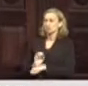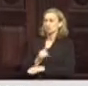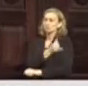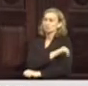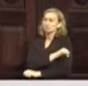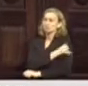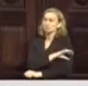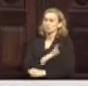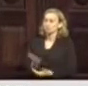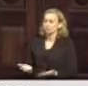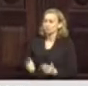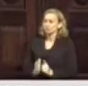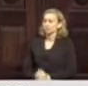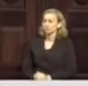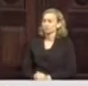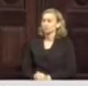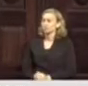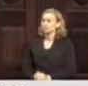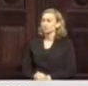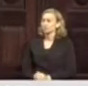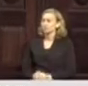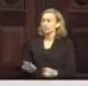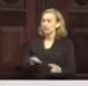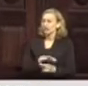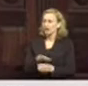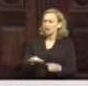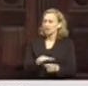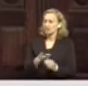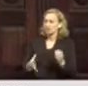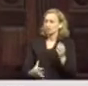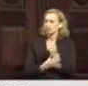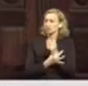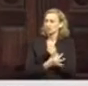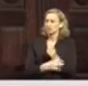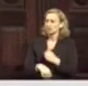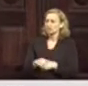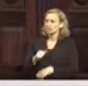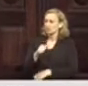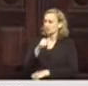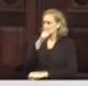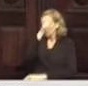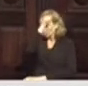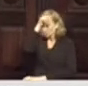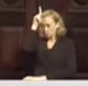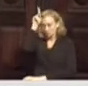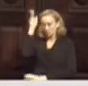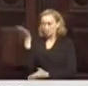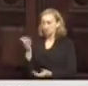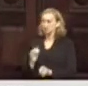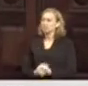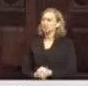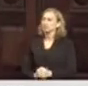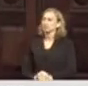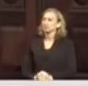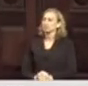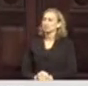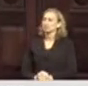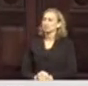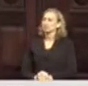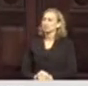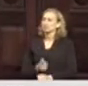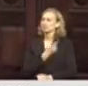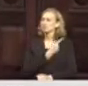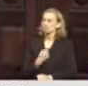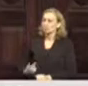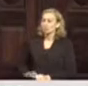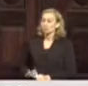A intervenção na área da segurança pública, na verdade, teria que ser uma intervenção no governo como um